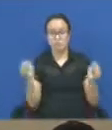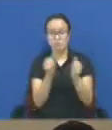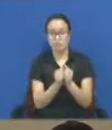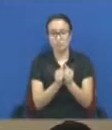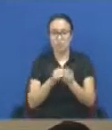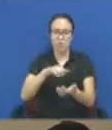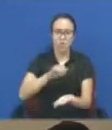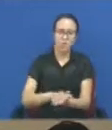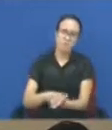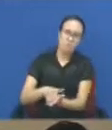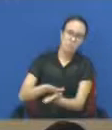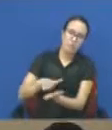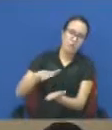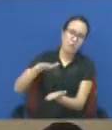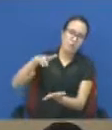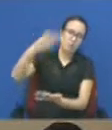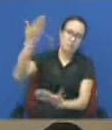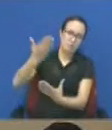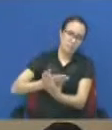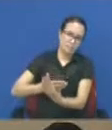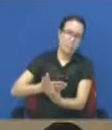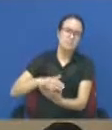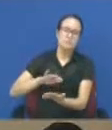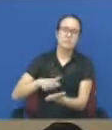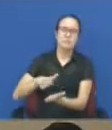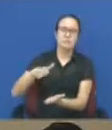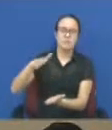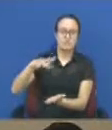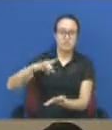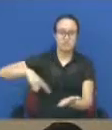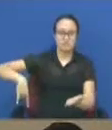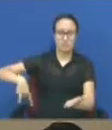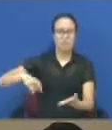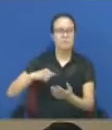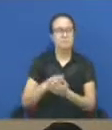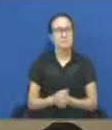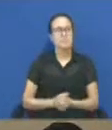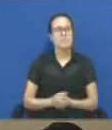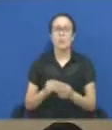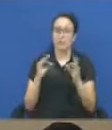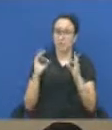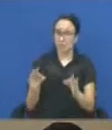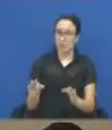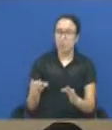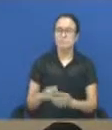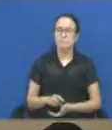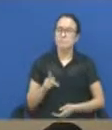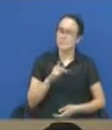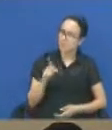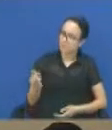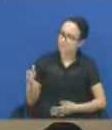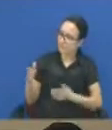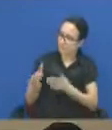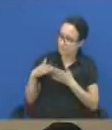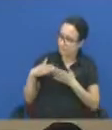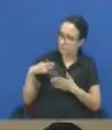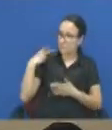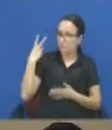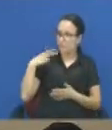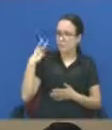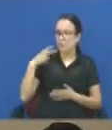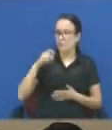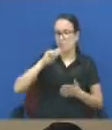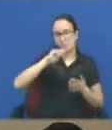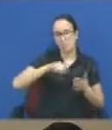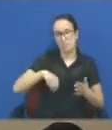processo. Estando o mesmo em ordem, a presidência pede para que o vereador leia o parecer do relator